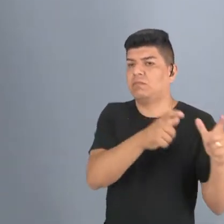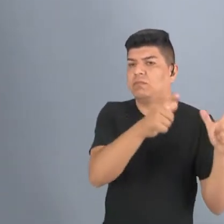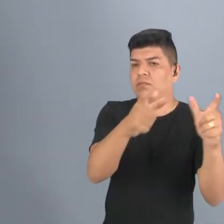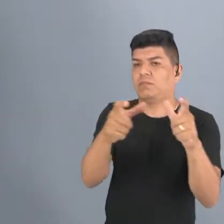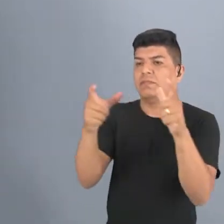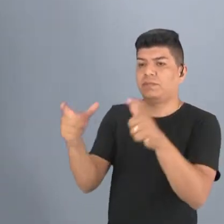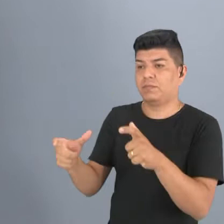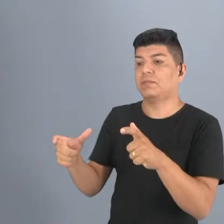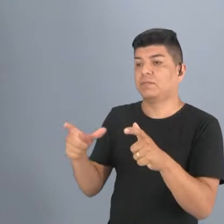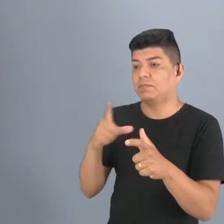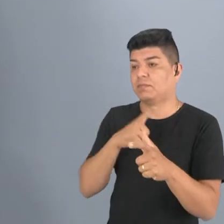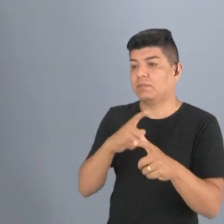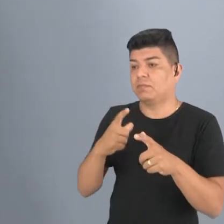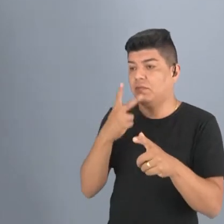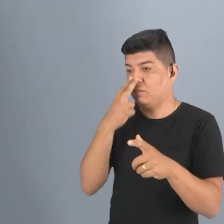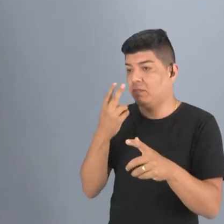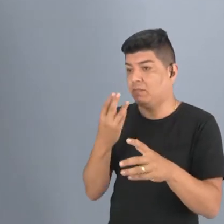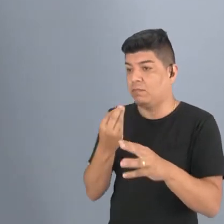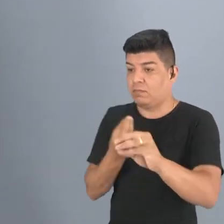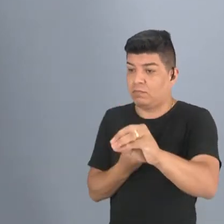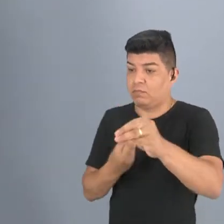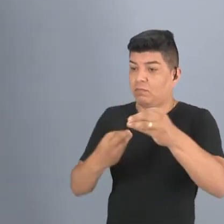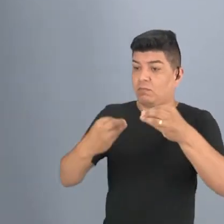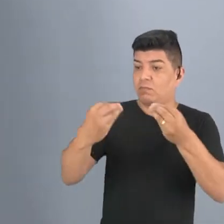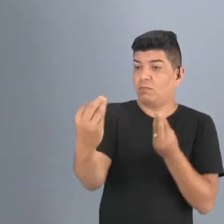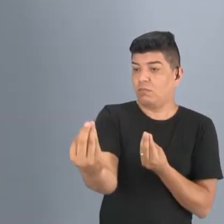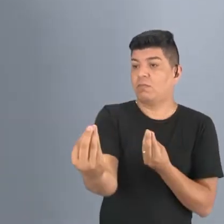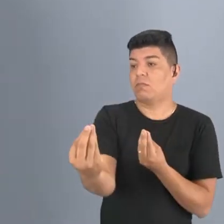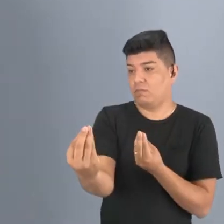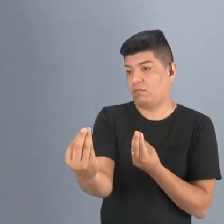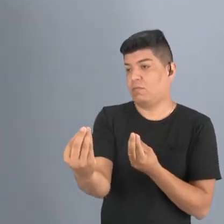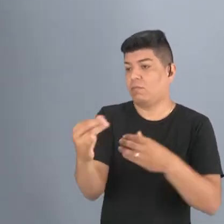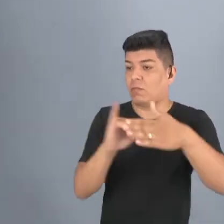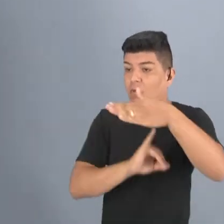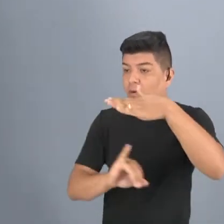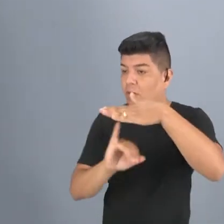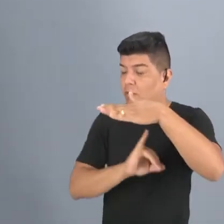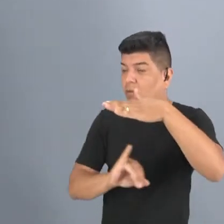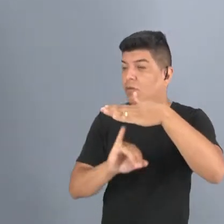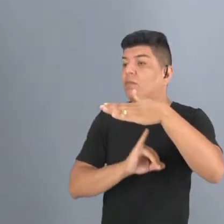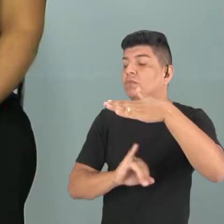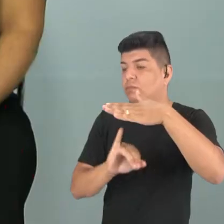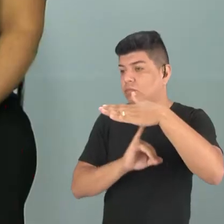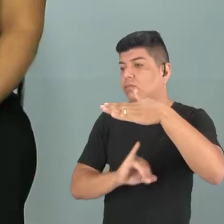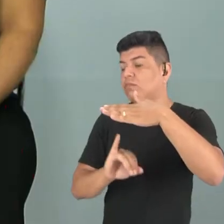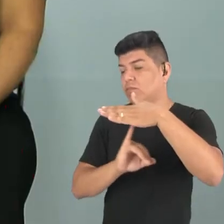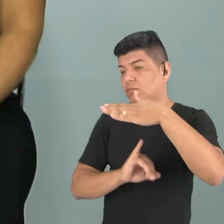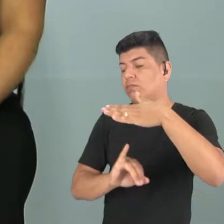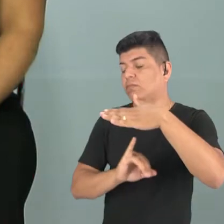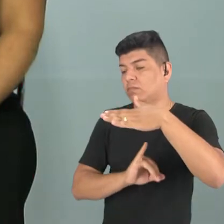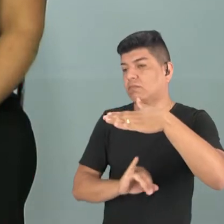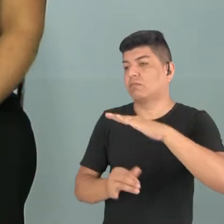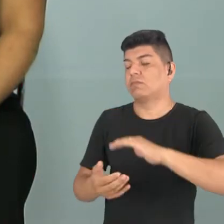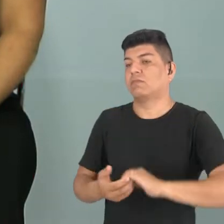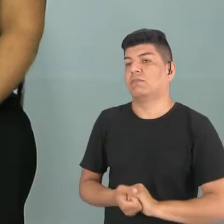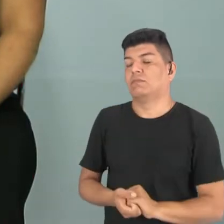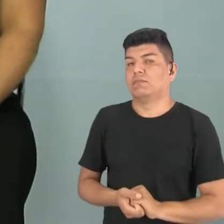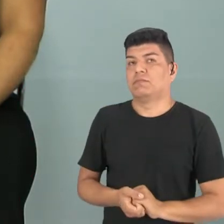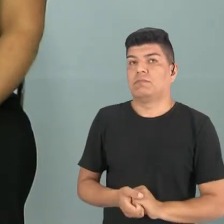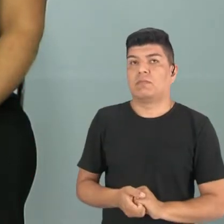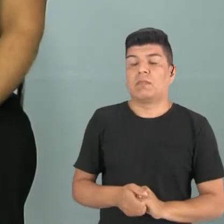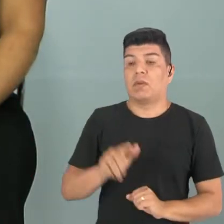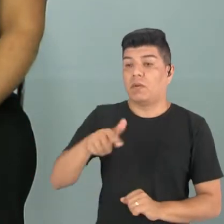né? Elas têm essa troca ainda, né? Essa troca informal, né? Essa questão do trabalho informal. E a